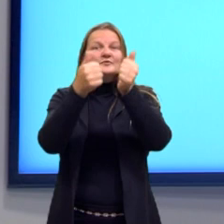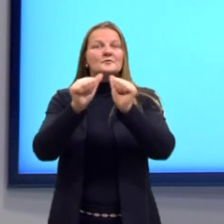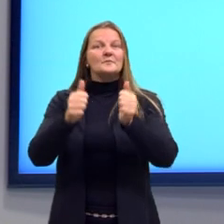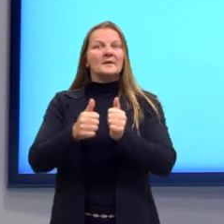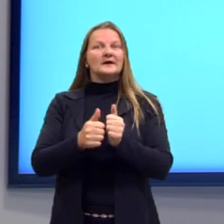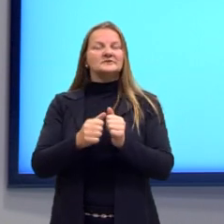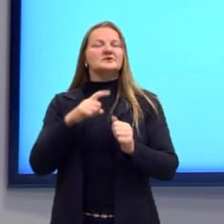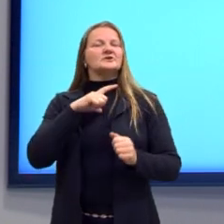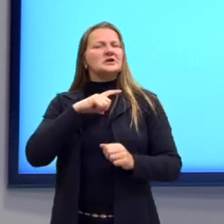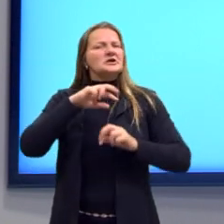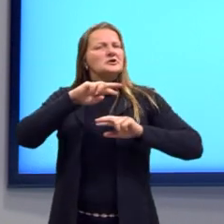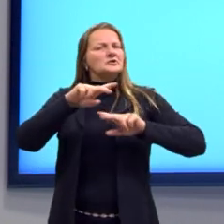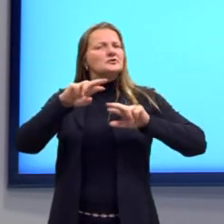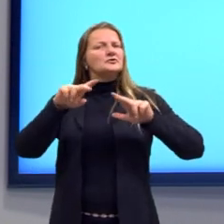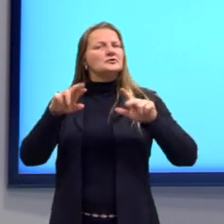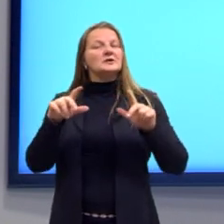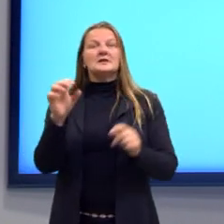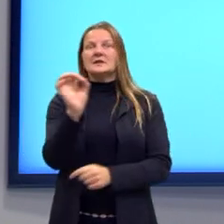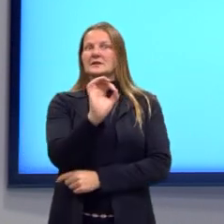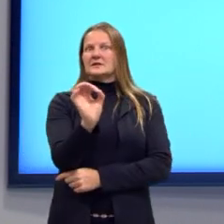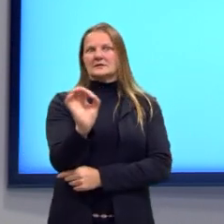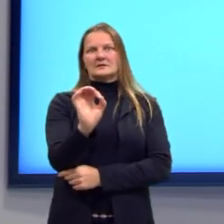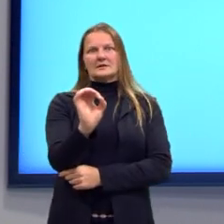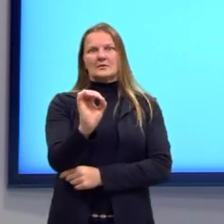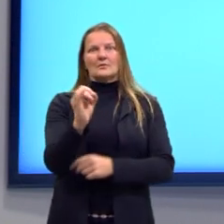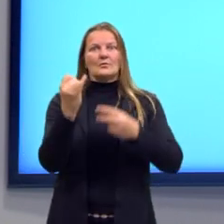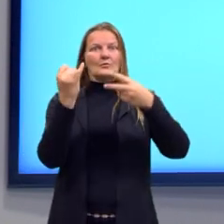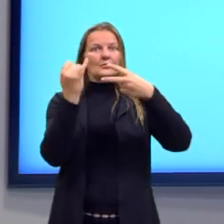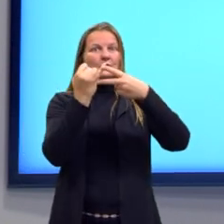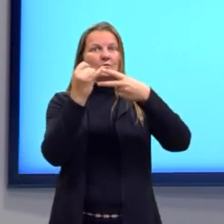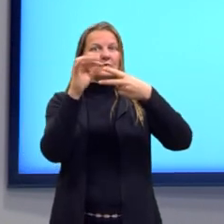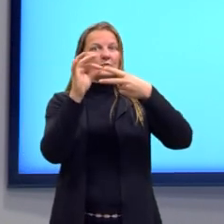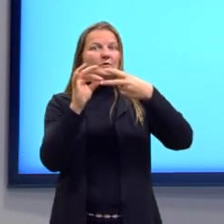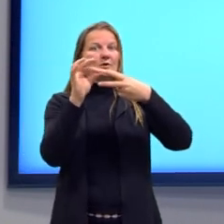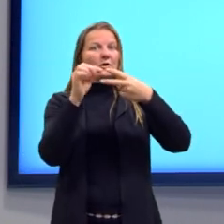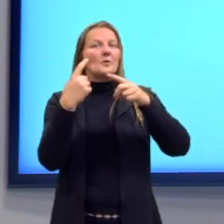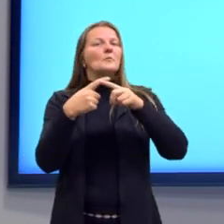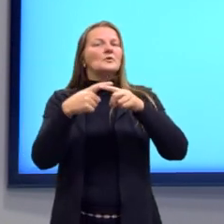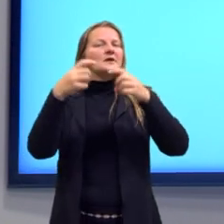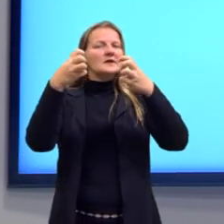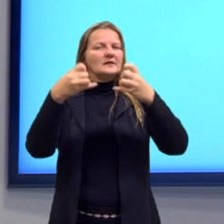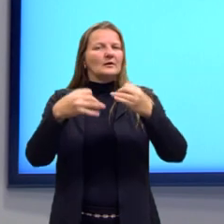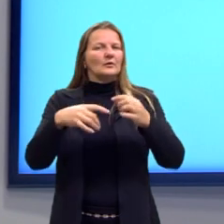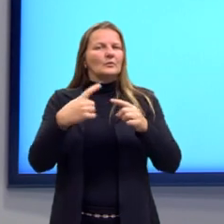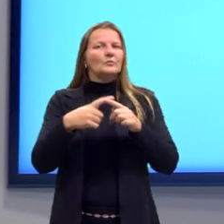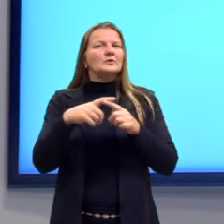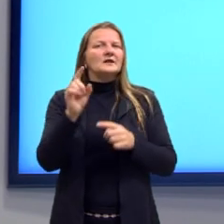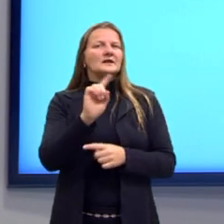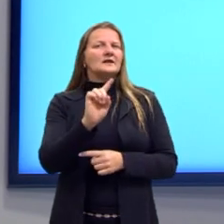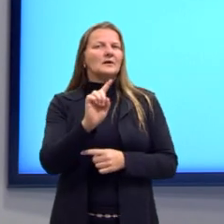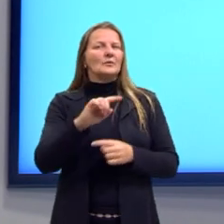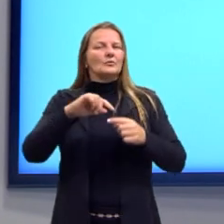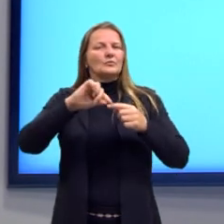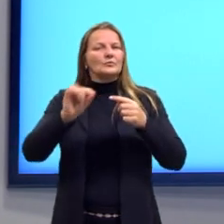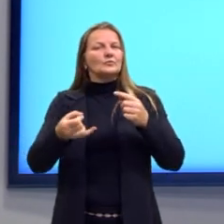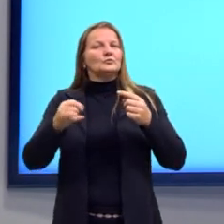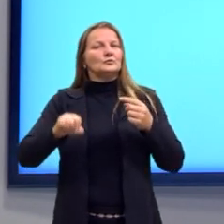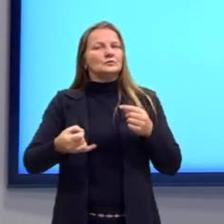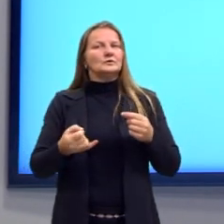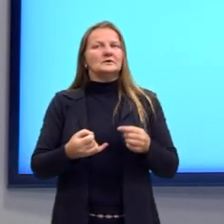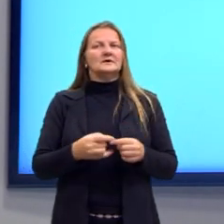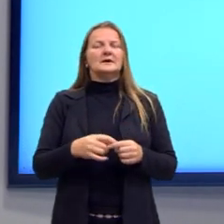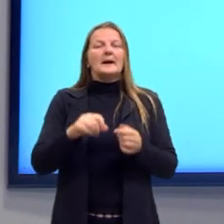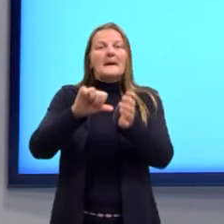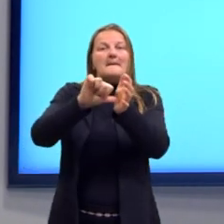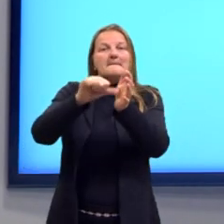constituem então não polígonos e eu vou justificar para vocês cada uma delas porque que ela não é um polígono